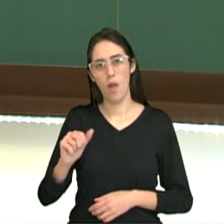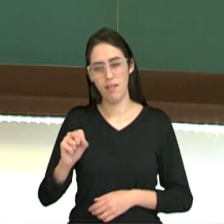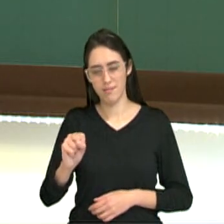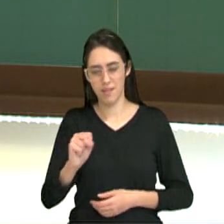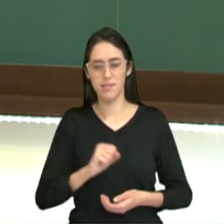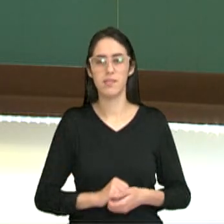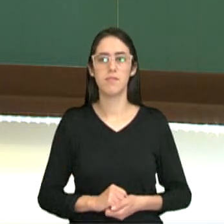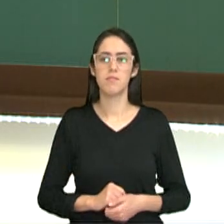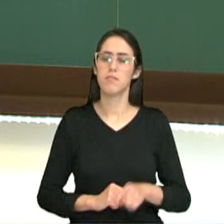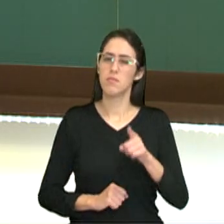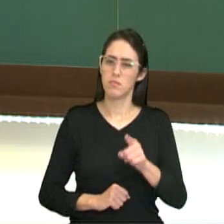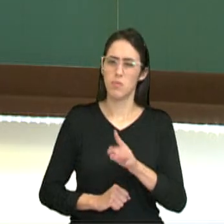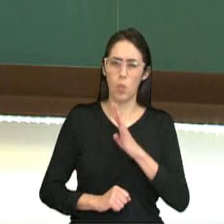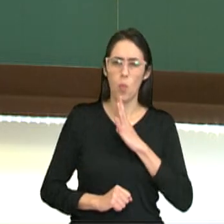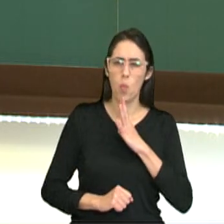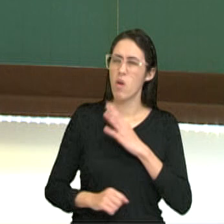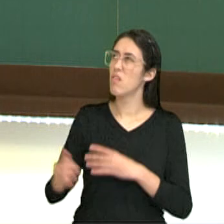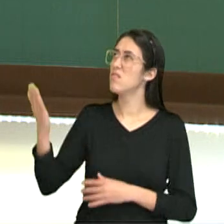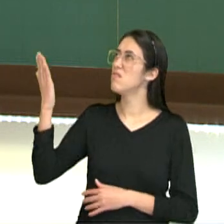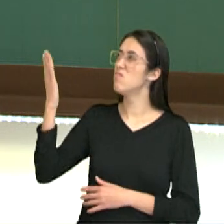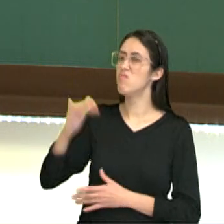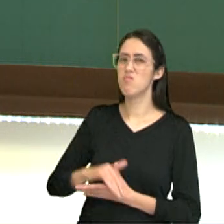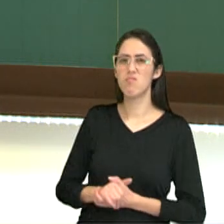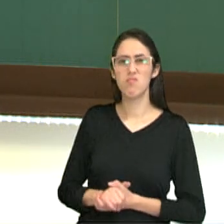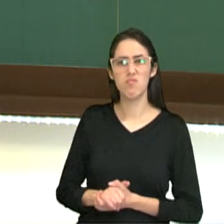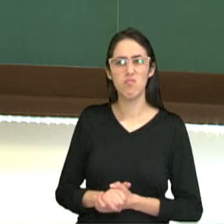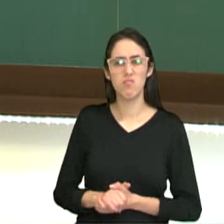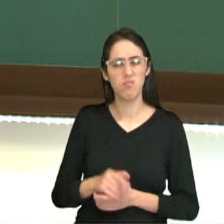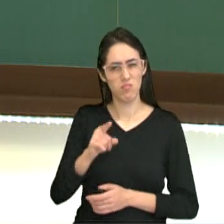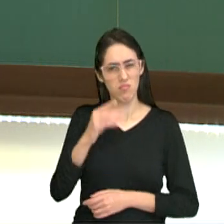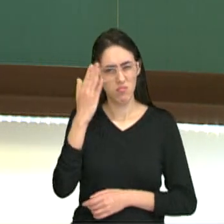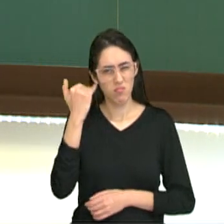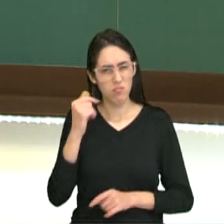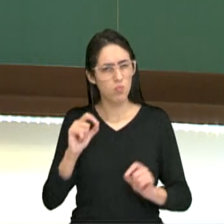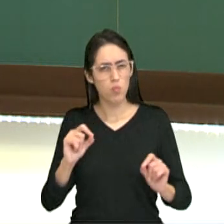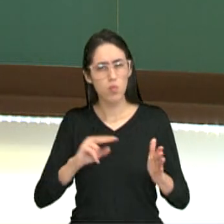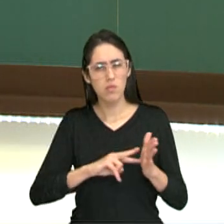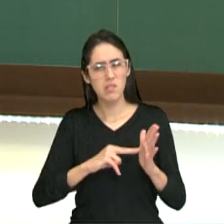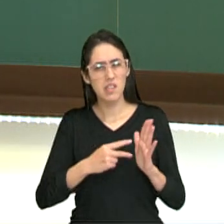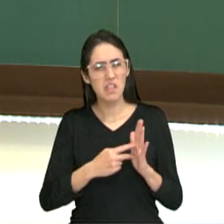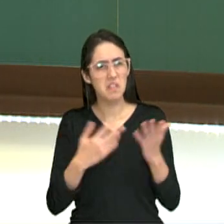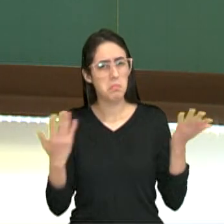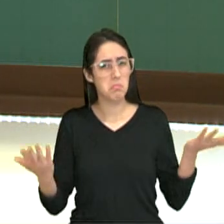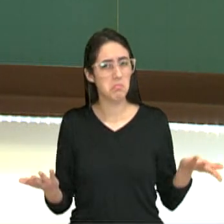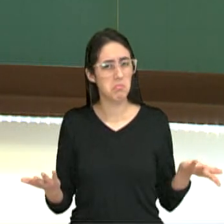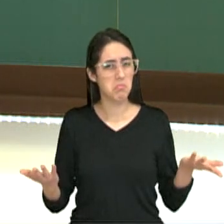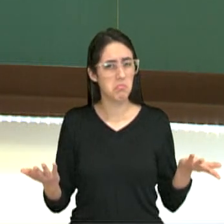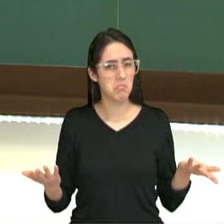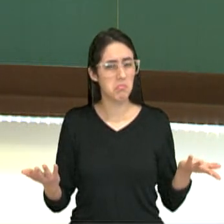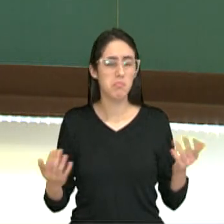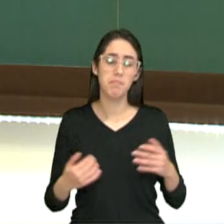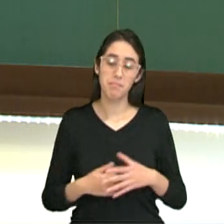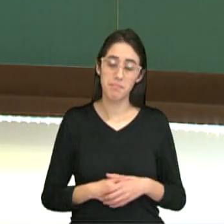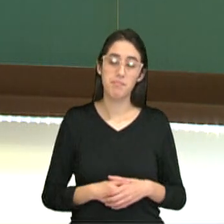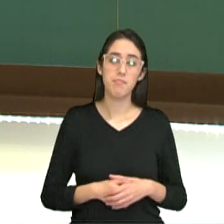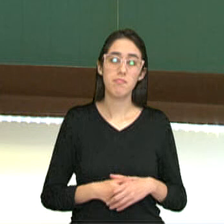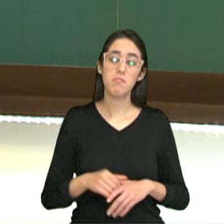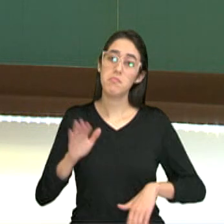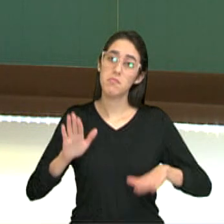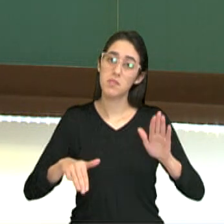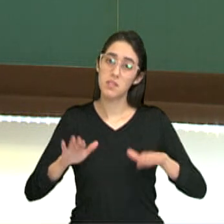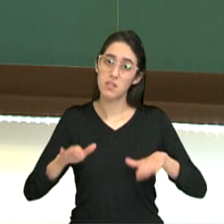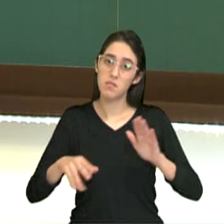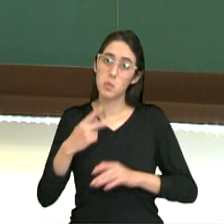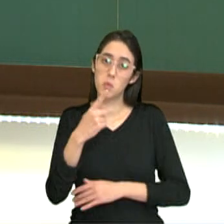já ouviram falar em sequências? Sabe o que elas significam? Bom, em algum